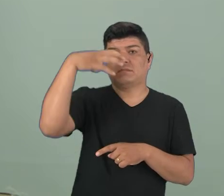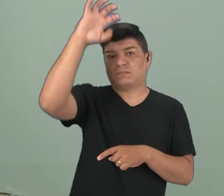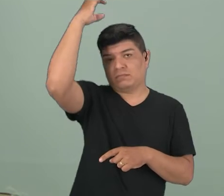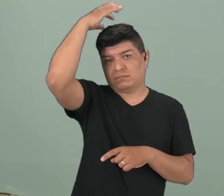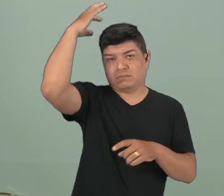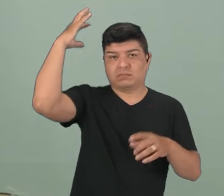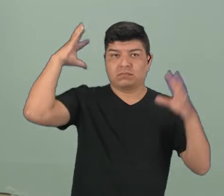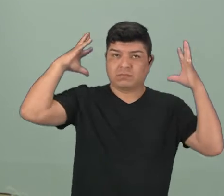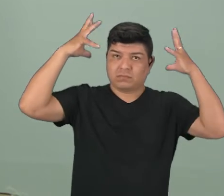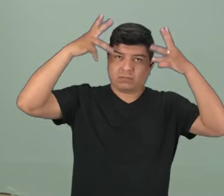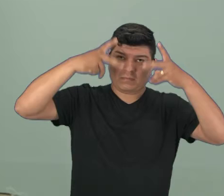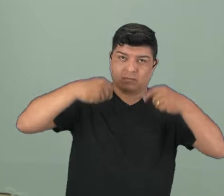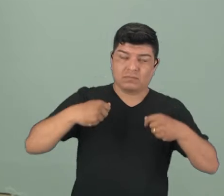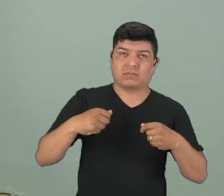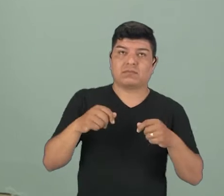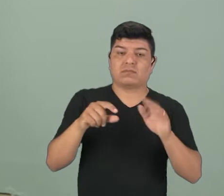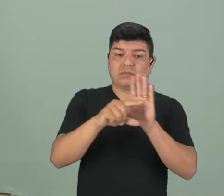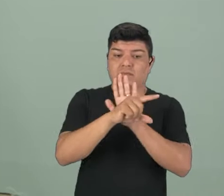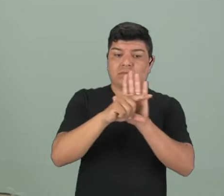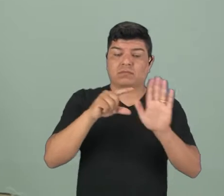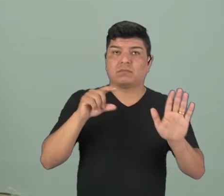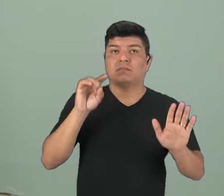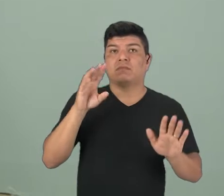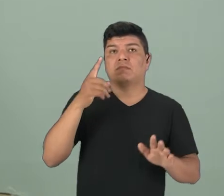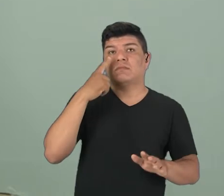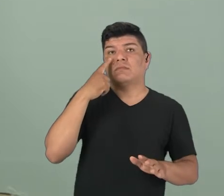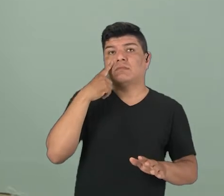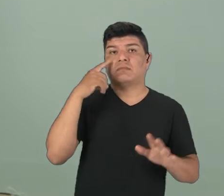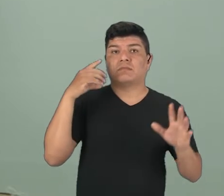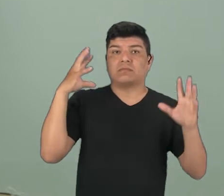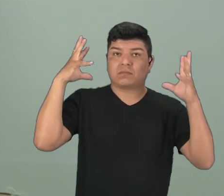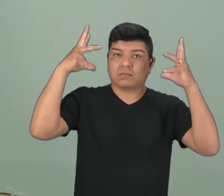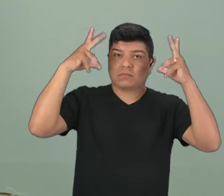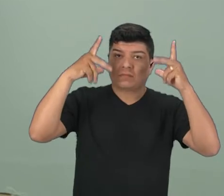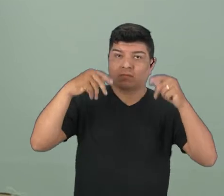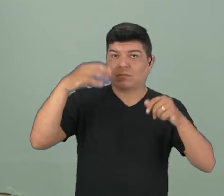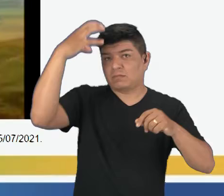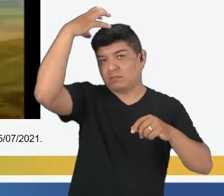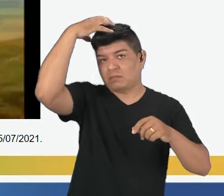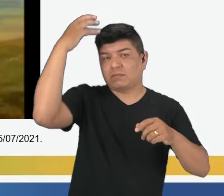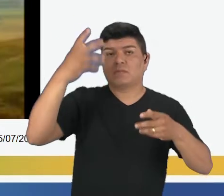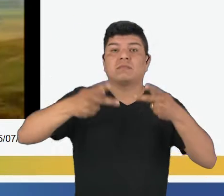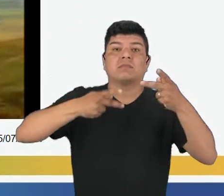só um trecho para vocês entenderem um pouquinho. Olha o que o Rei Leão fala aí. Vamos lá.